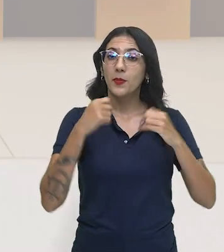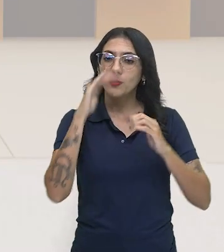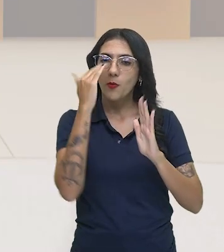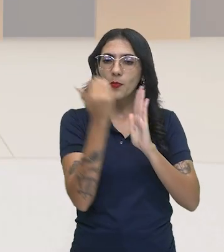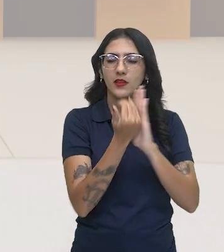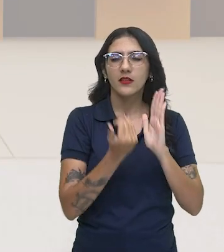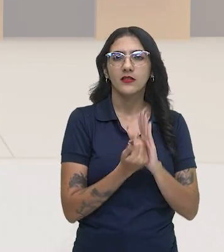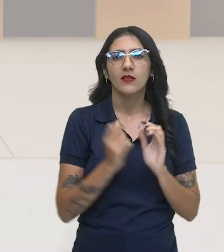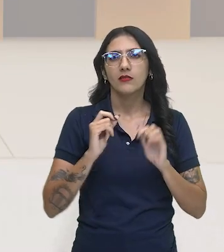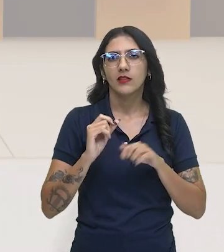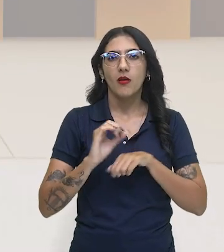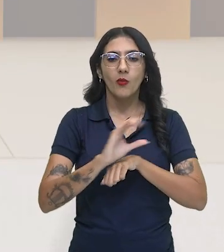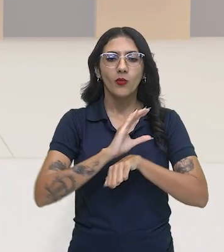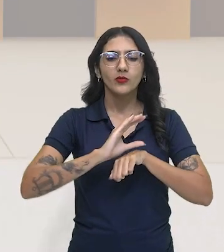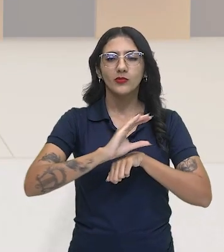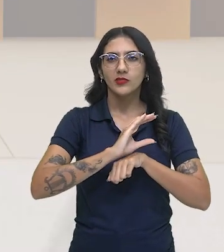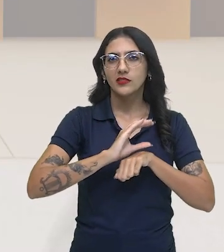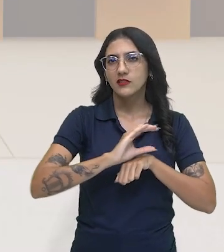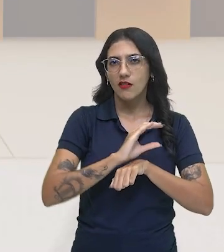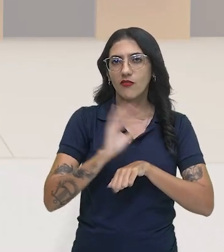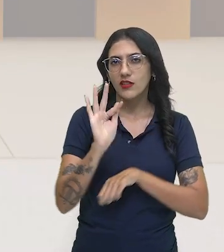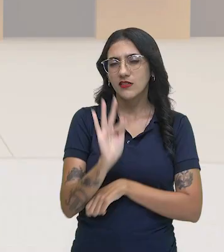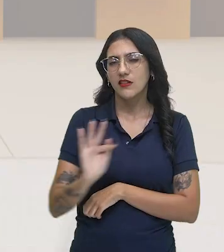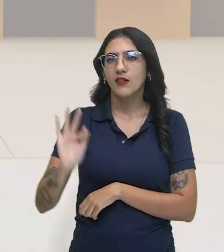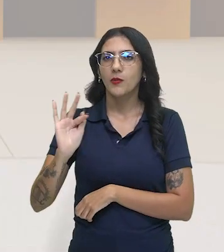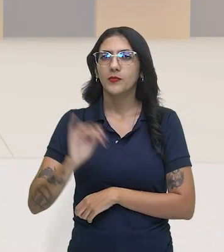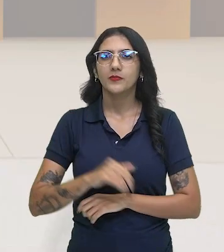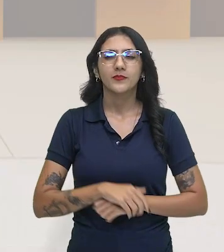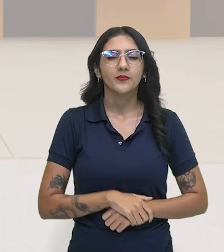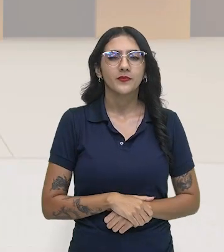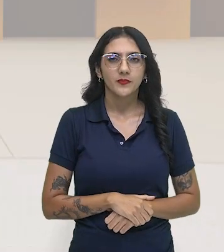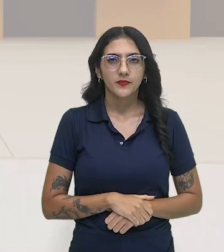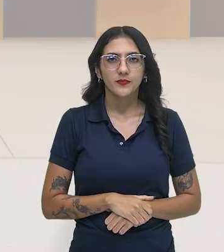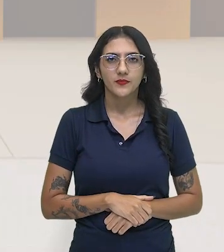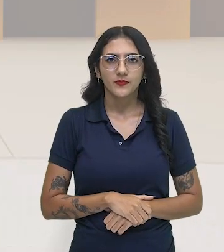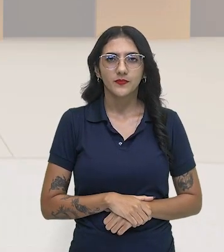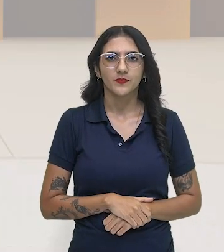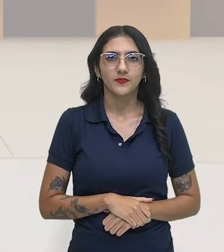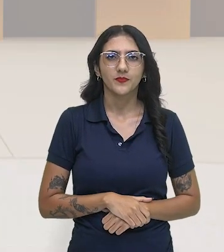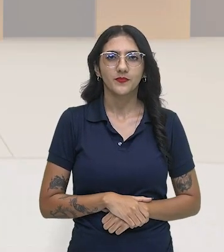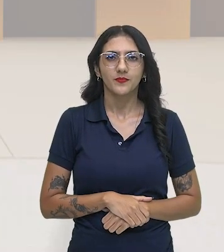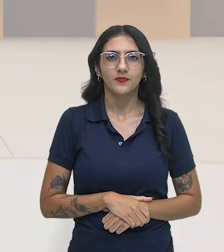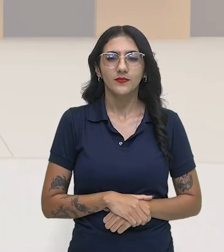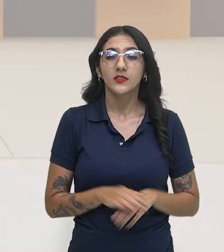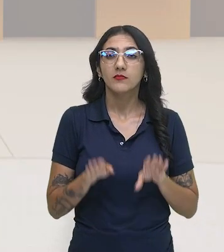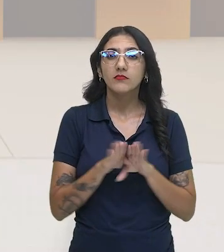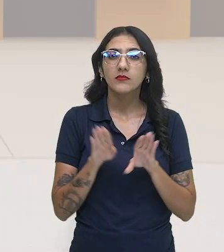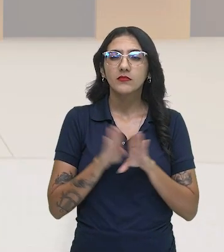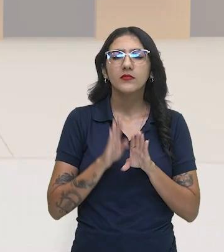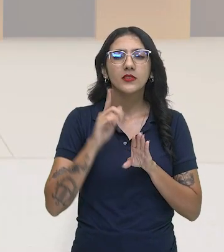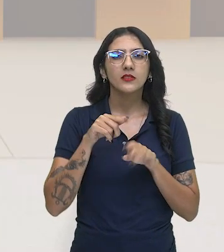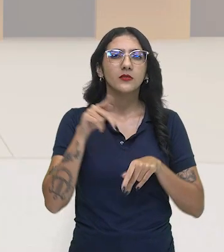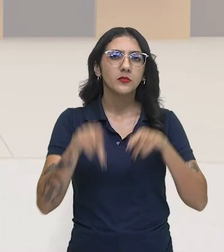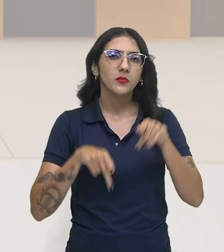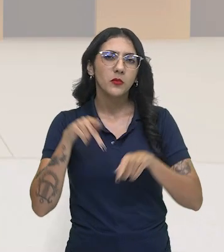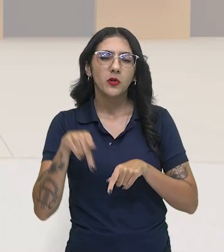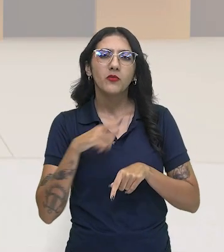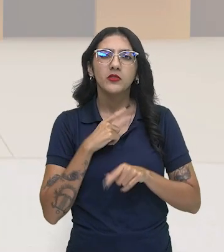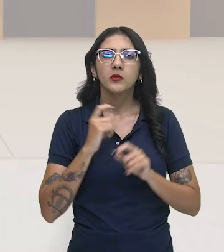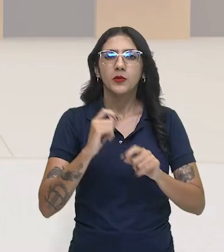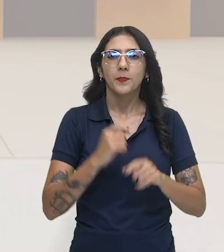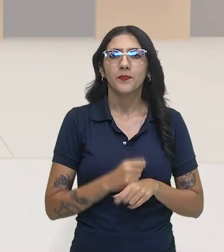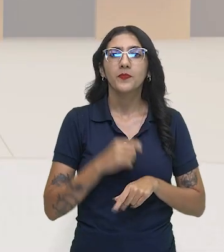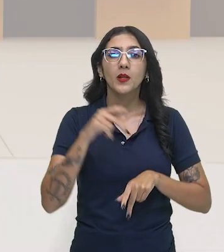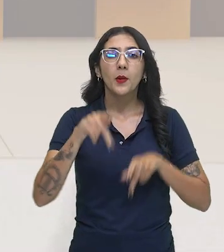isso daí, gente. É verdade mesmo. E também a gente vê, olha só, também denominados esses povos aí, denominados de